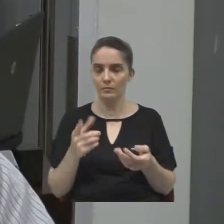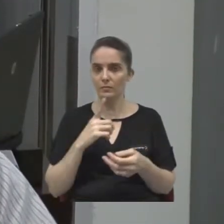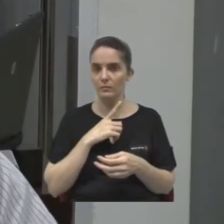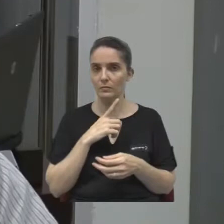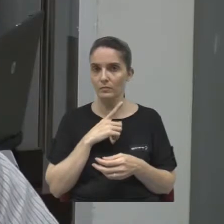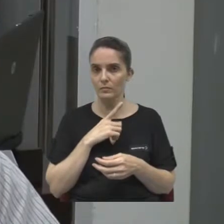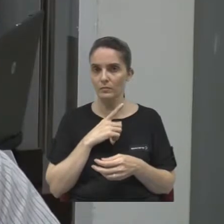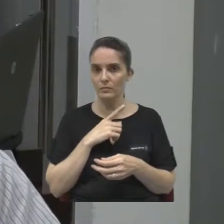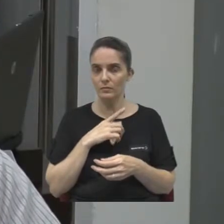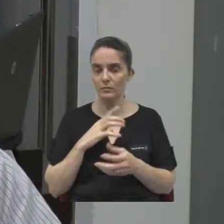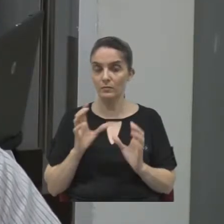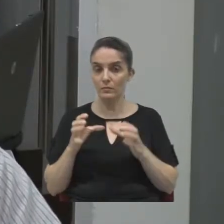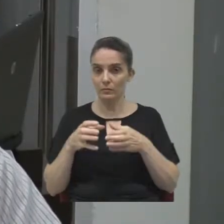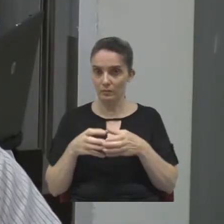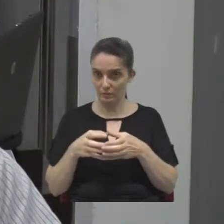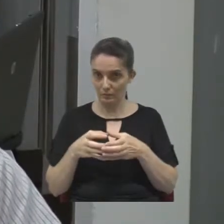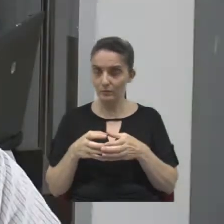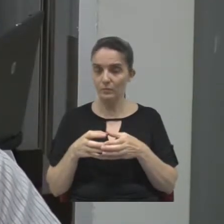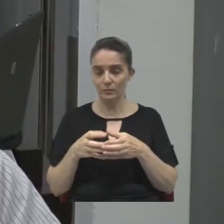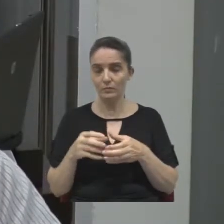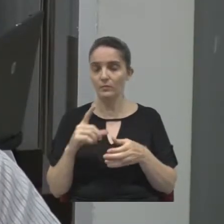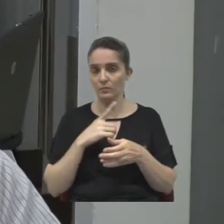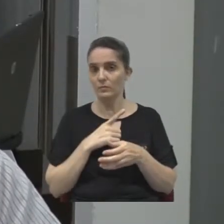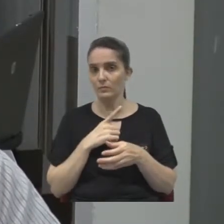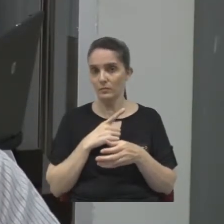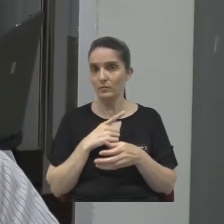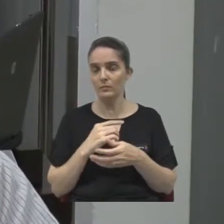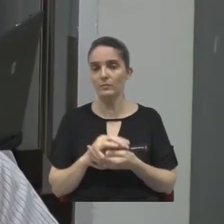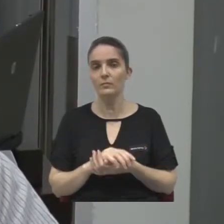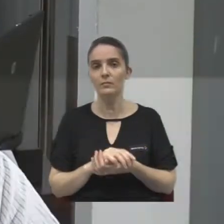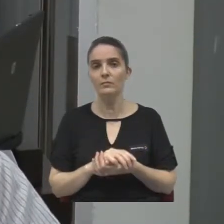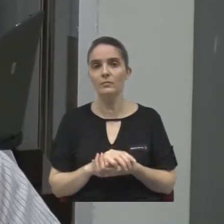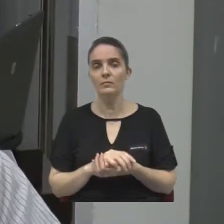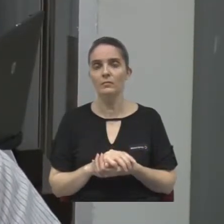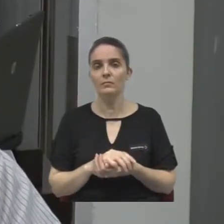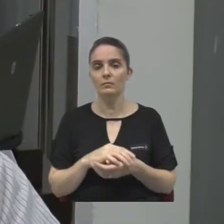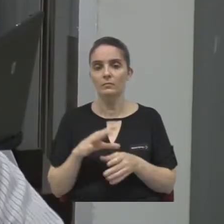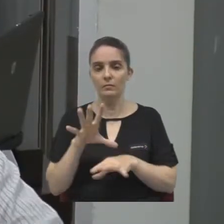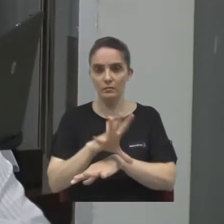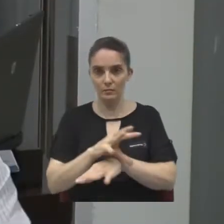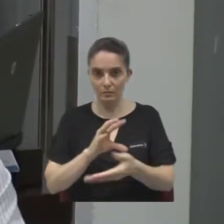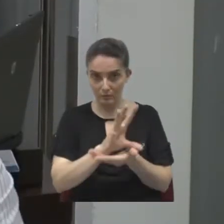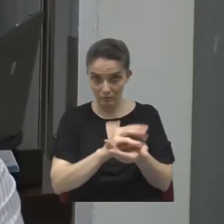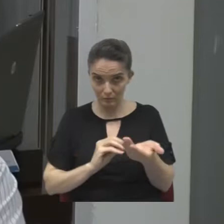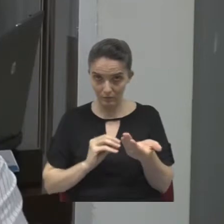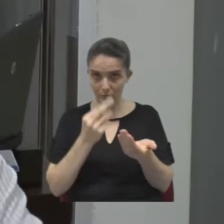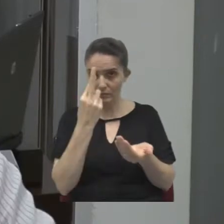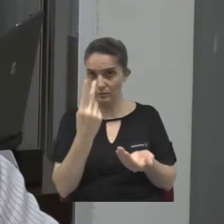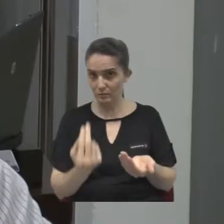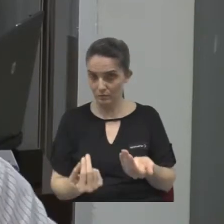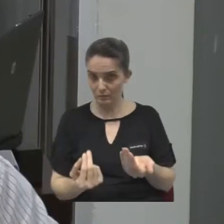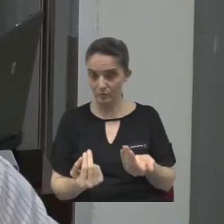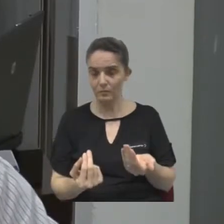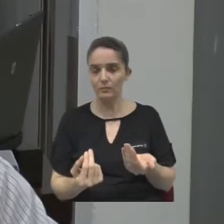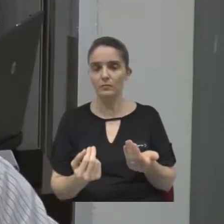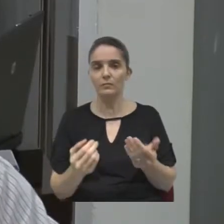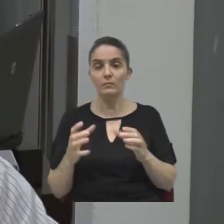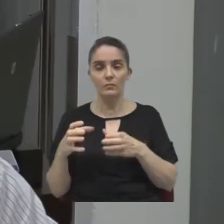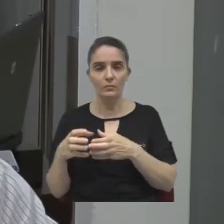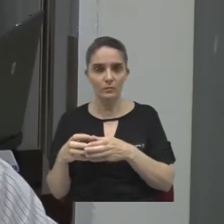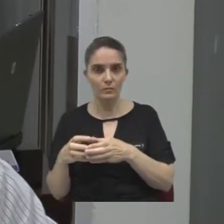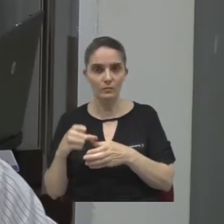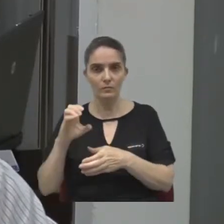essa rede formada no município, justamente seguindo os passos da Rede Mulher, né, da vereadora